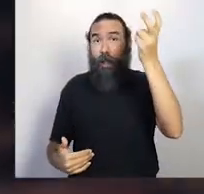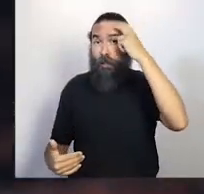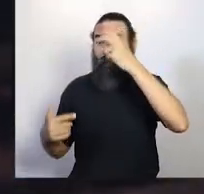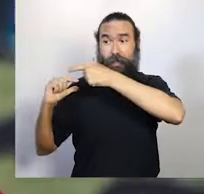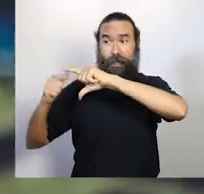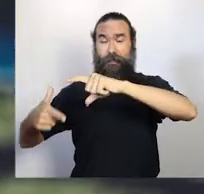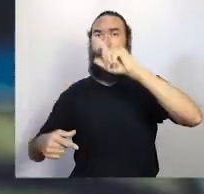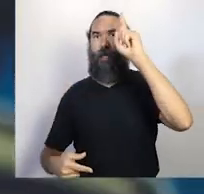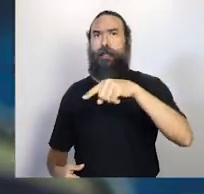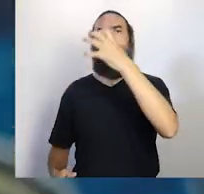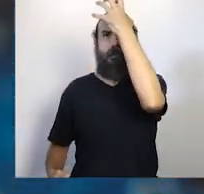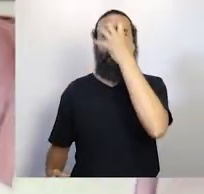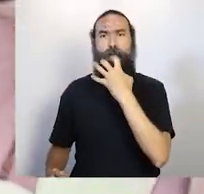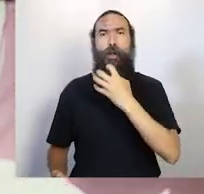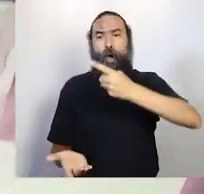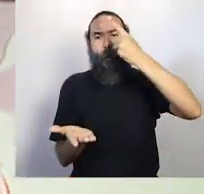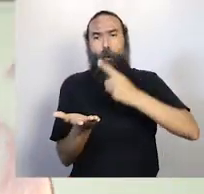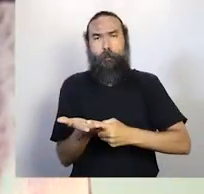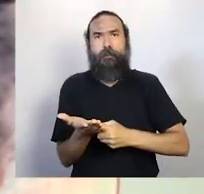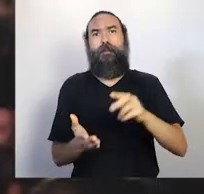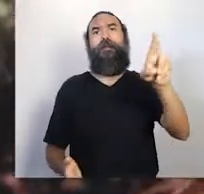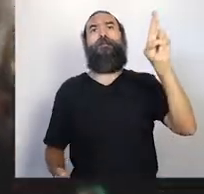séria. Nosso compromisso, missão e